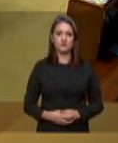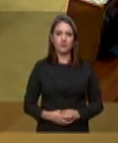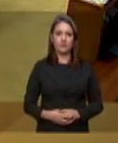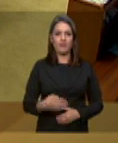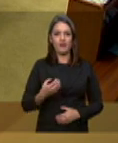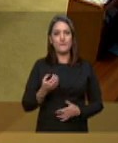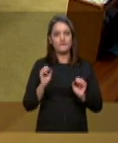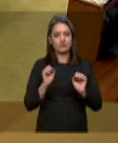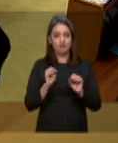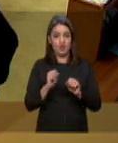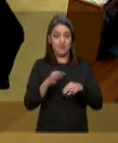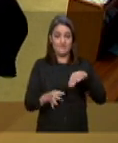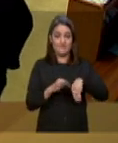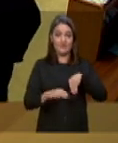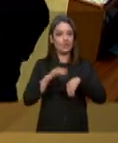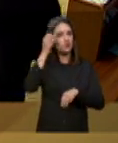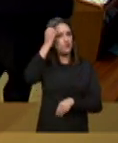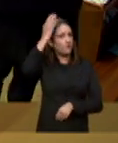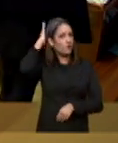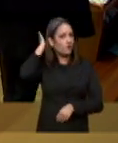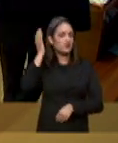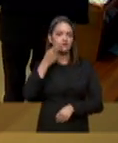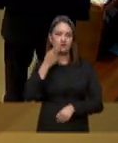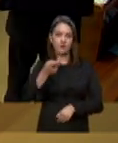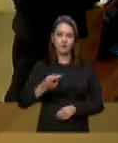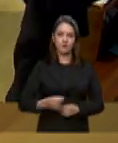Podemos nos sentar.